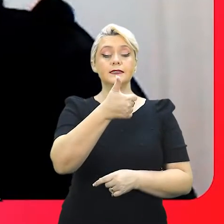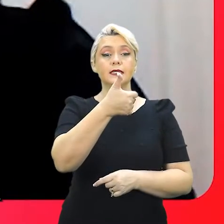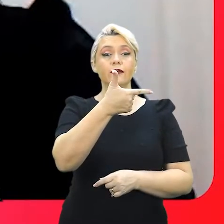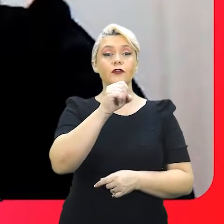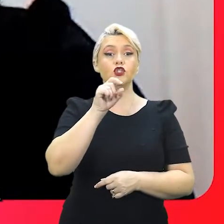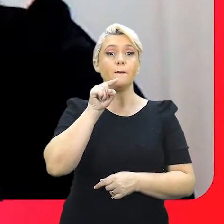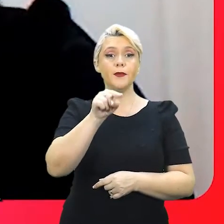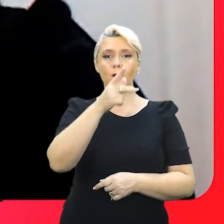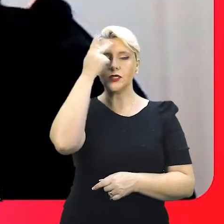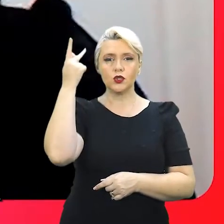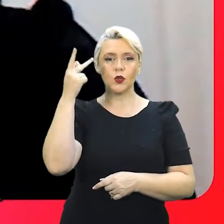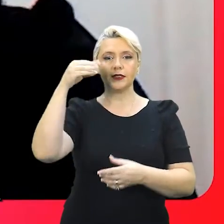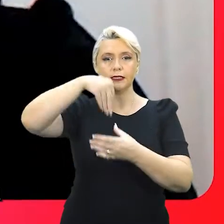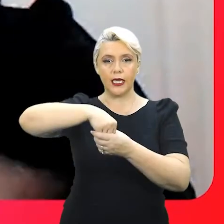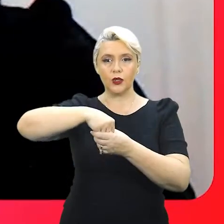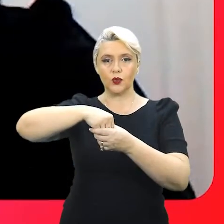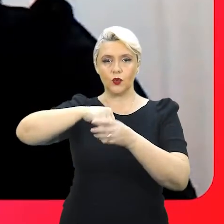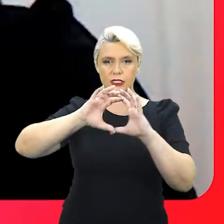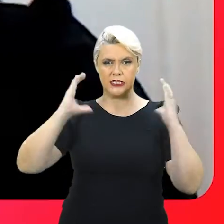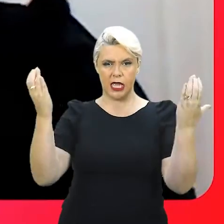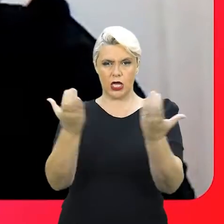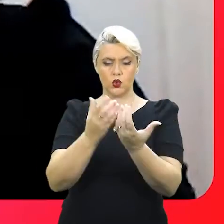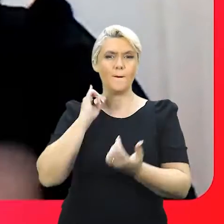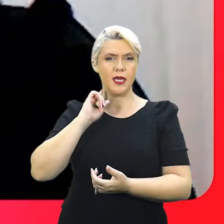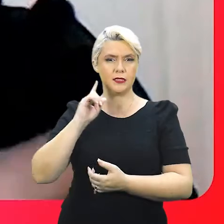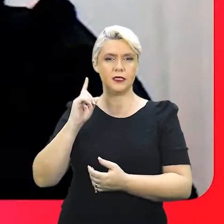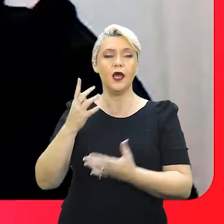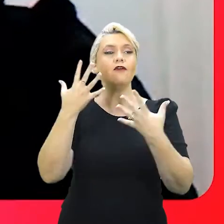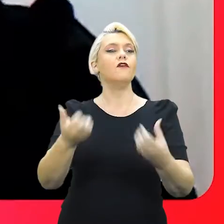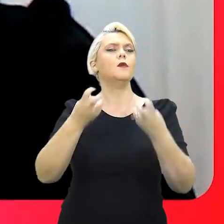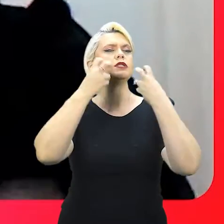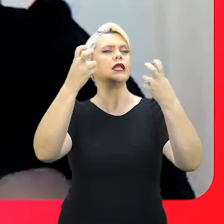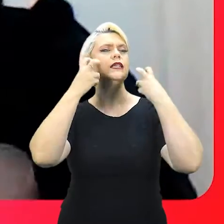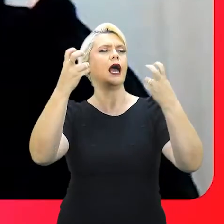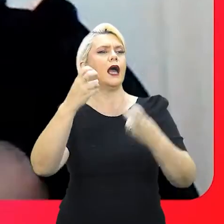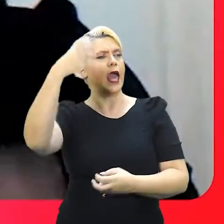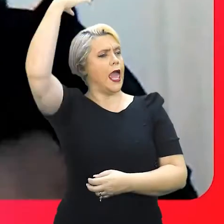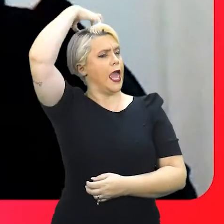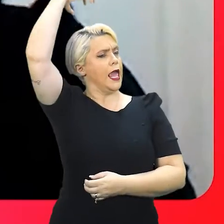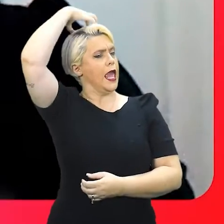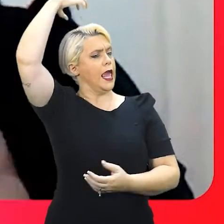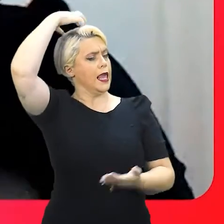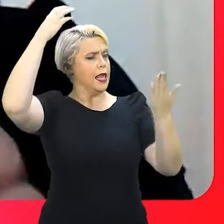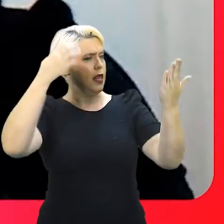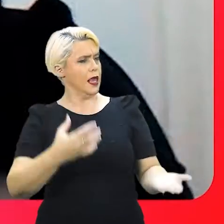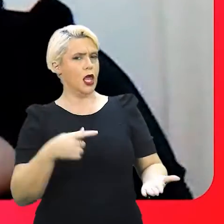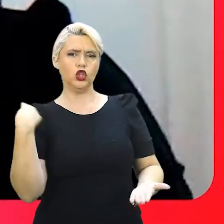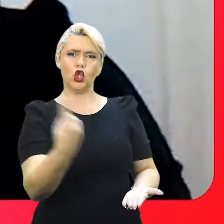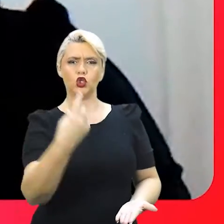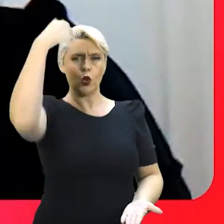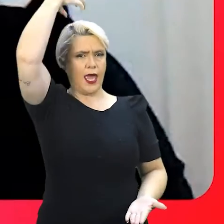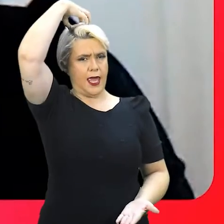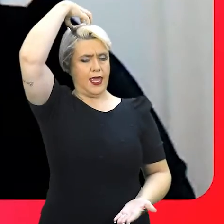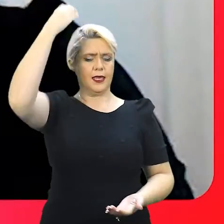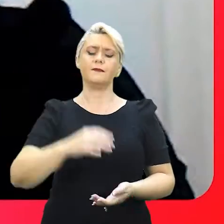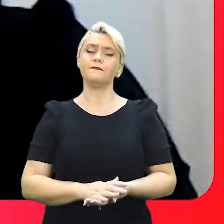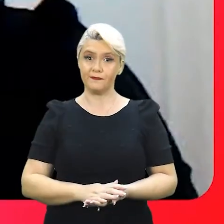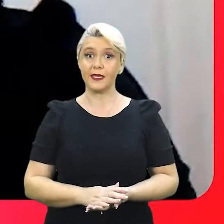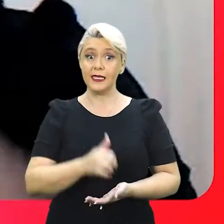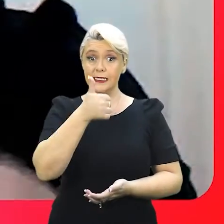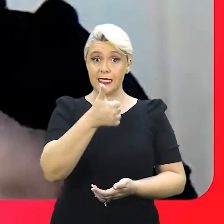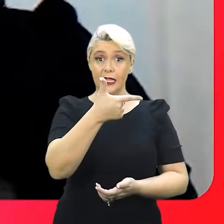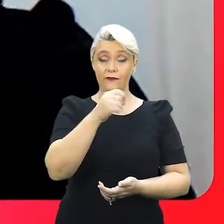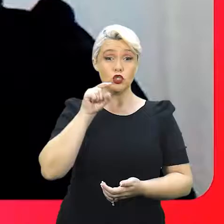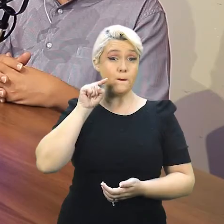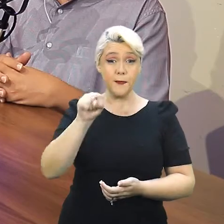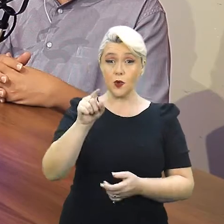Mineirão gritavam. Eu pedia, vamos gritar, rei, rei, rei, Reinaldo é nosso rei. 120